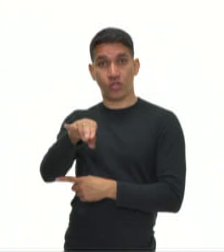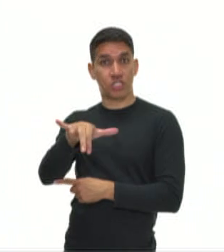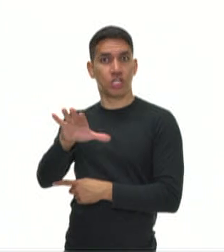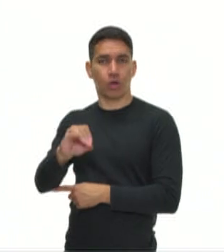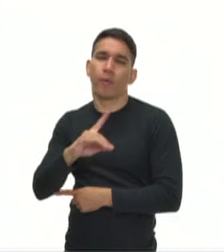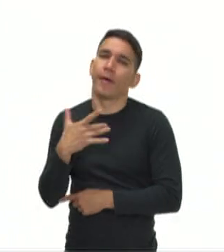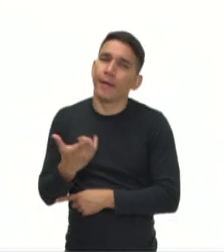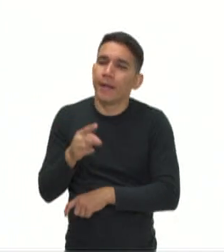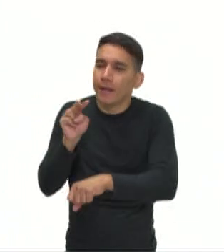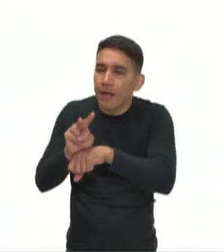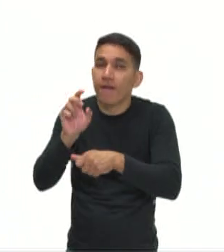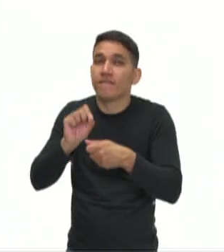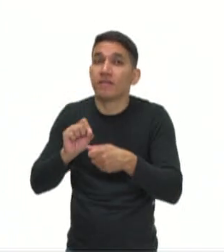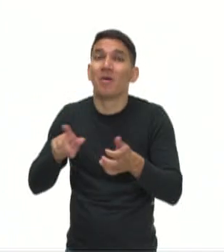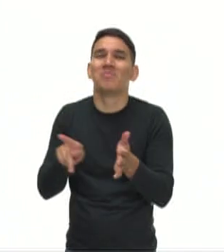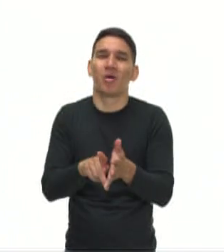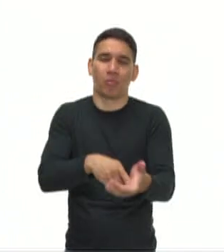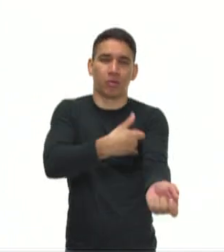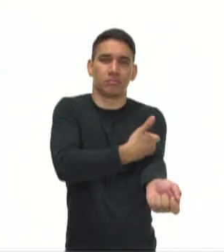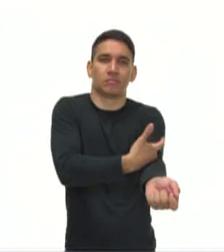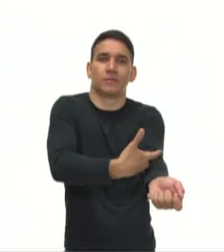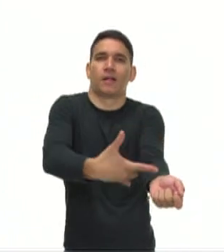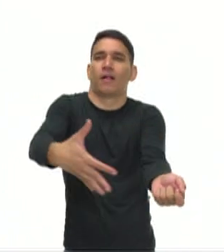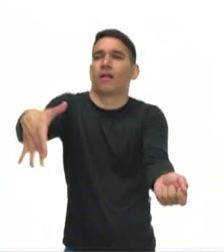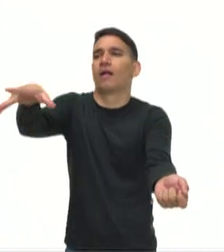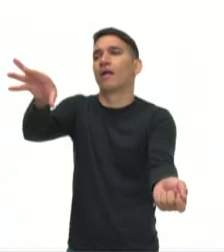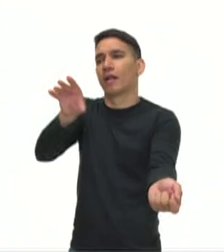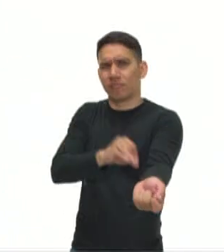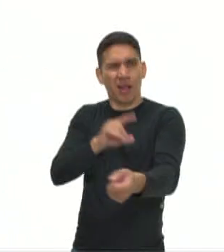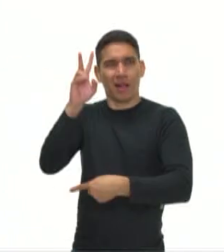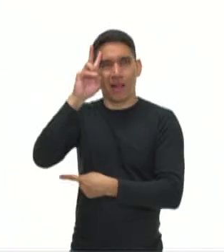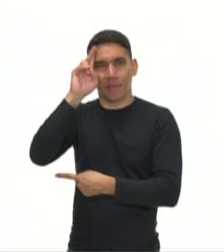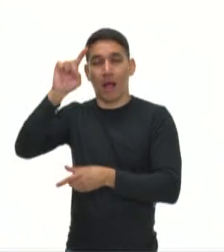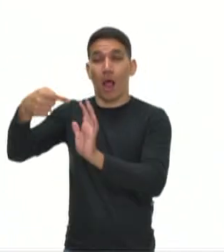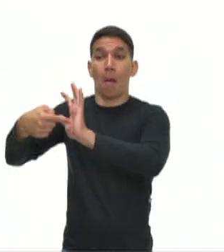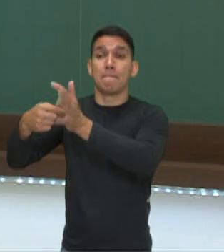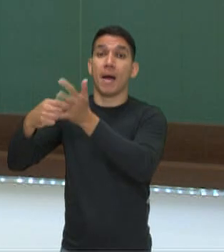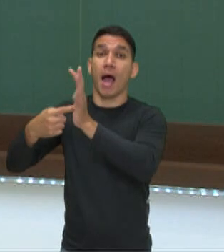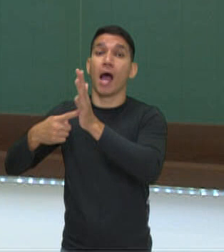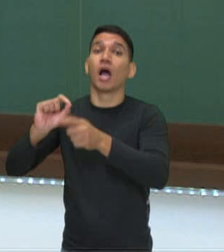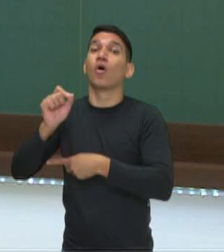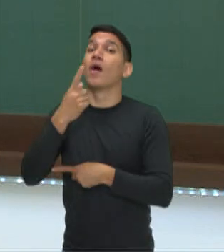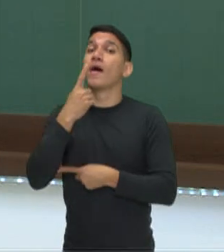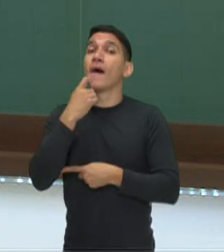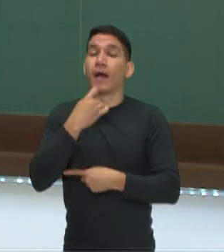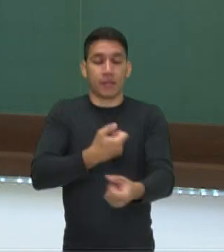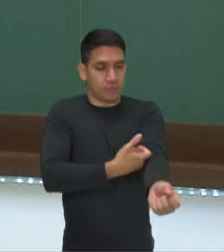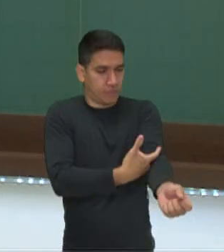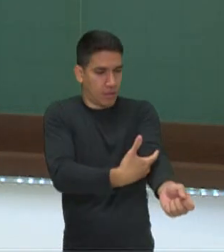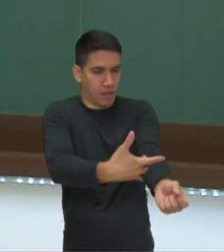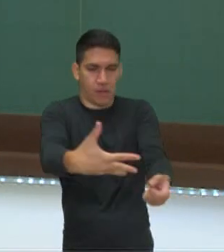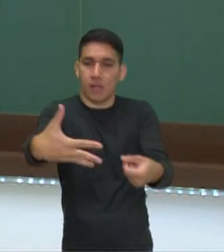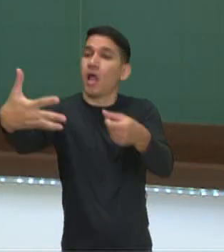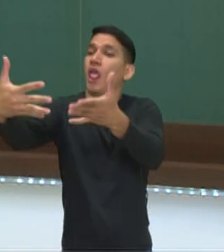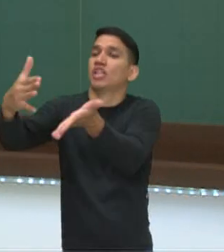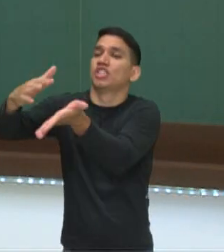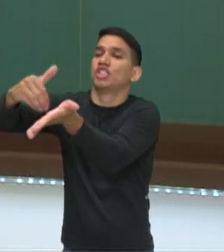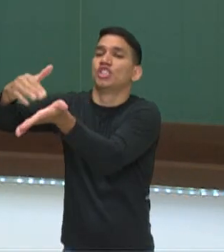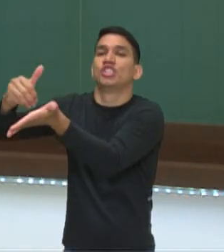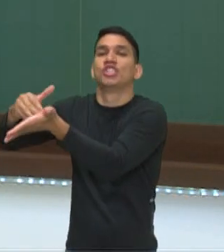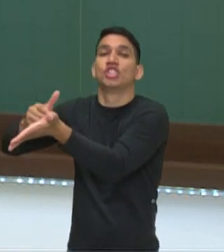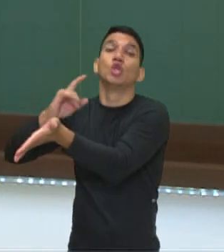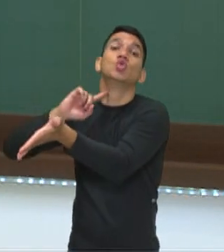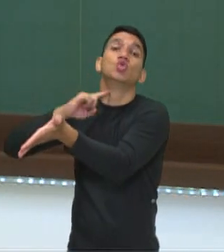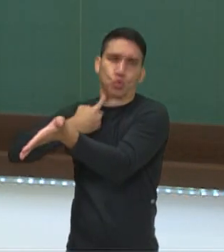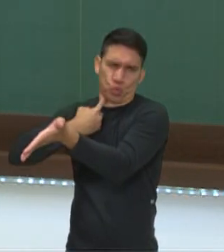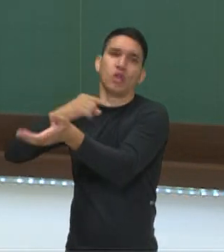feito através da hemodiálise. Aquela máquina que é capaz de remover as toxinas do sangue, né? Então elas vão